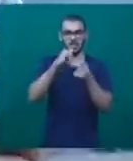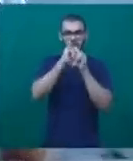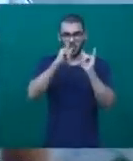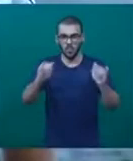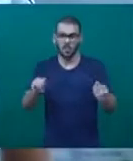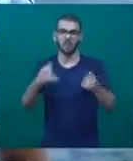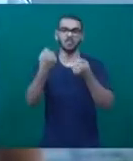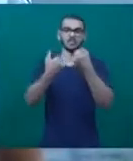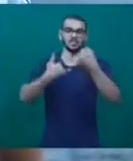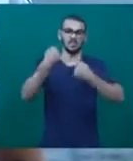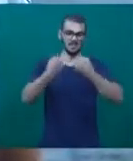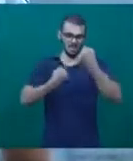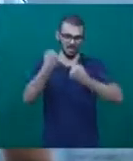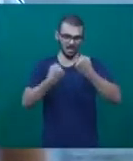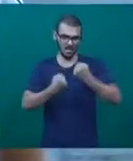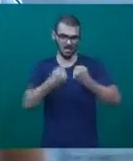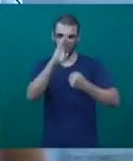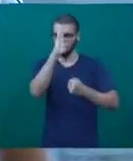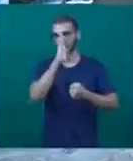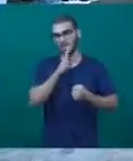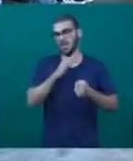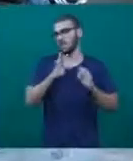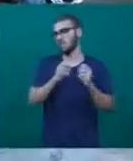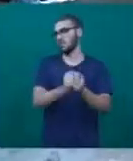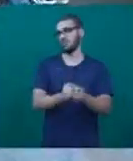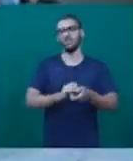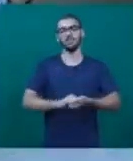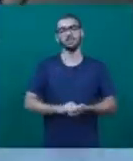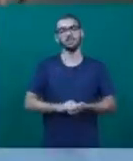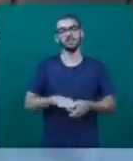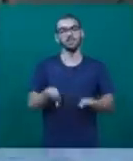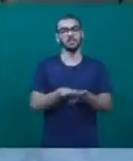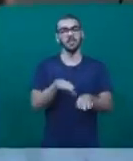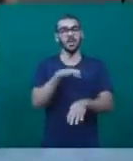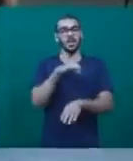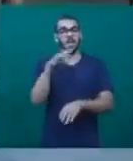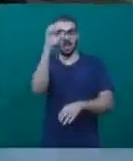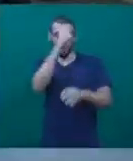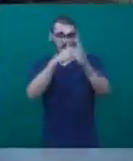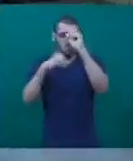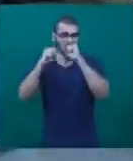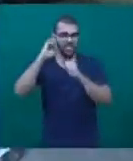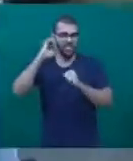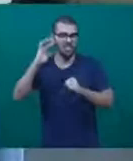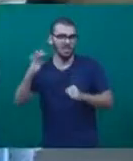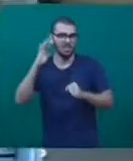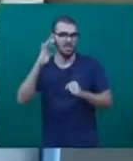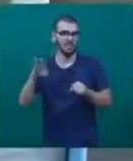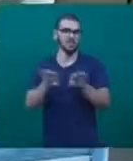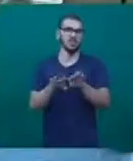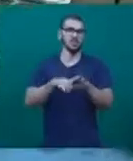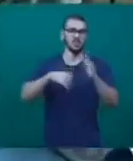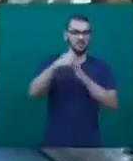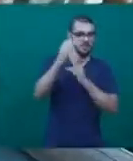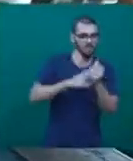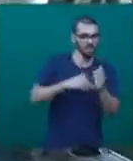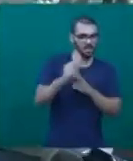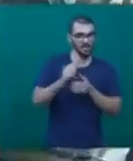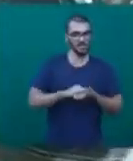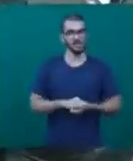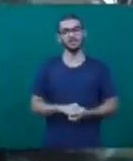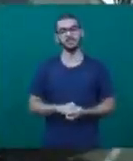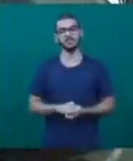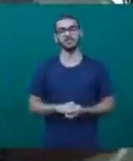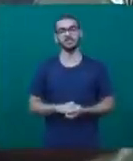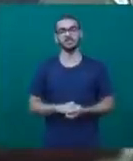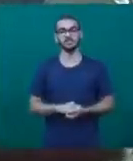eletricidade veicular, todos gratuitos. Aqui os alunos aprendem a teoria e também a prática. No mínimo, todo ano você tem que ter pelo